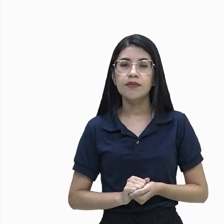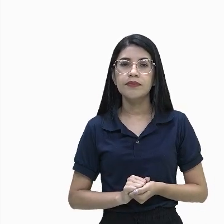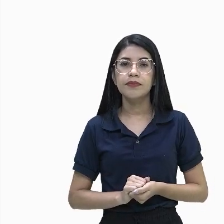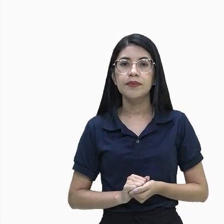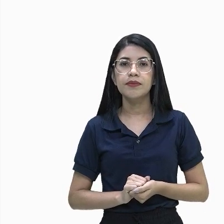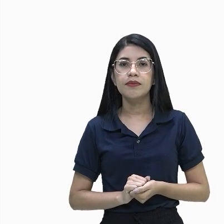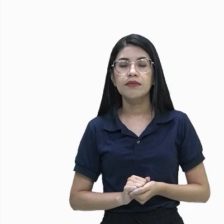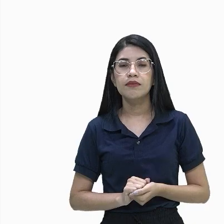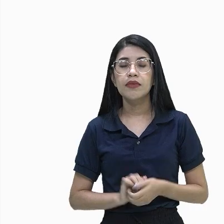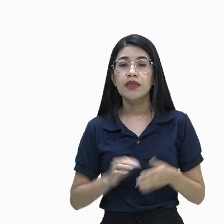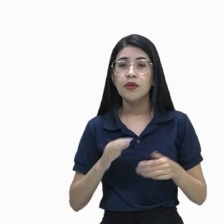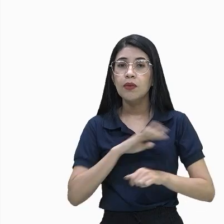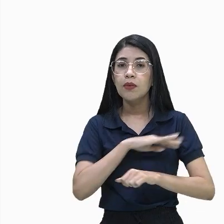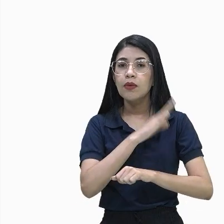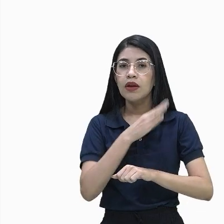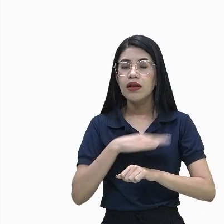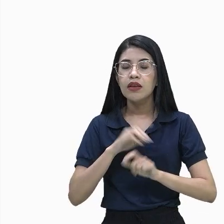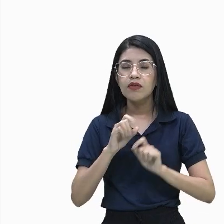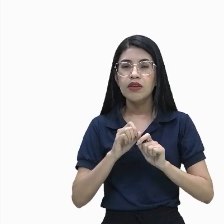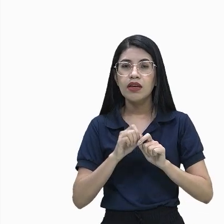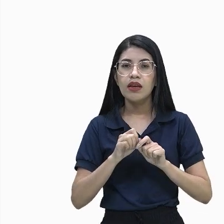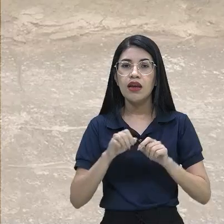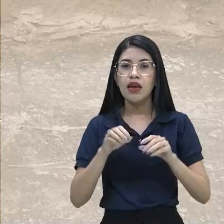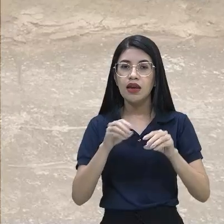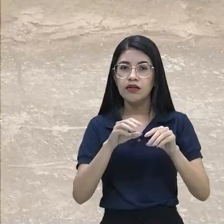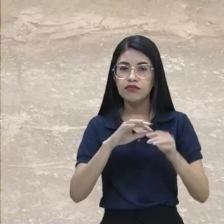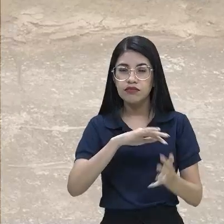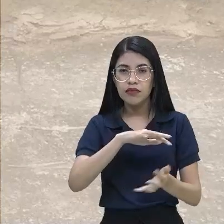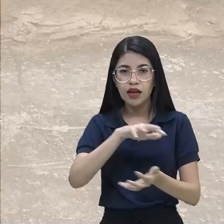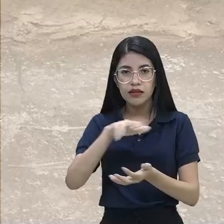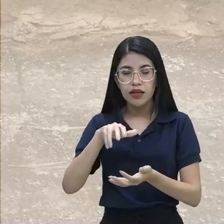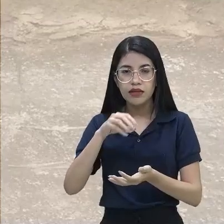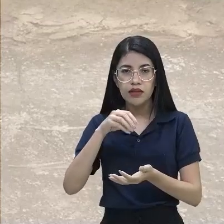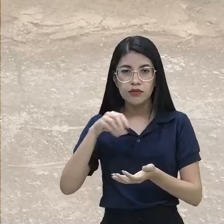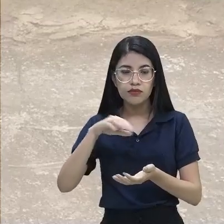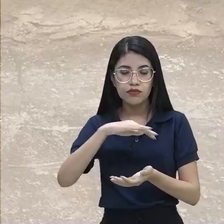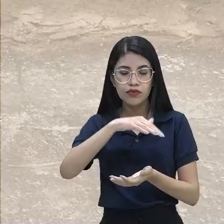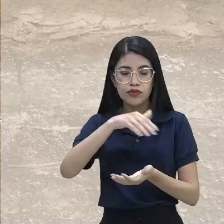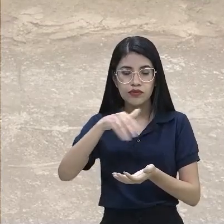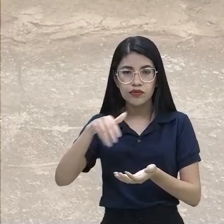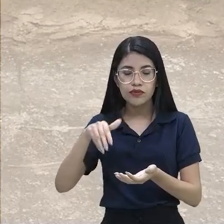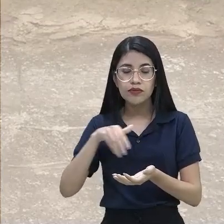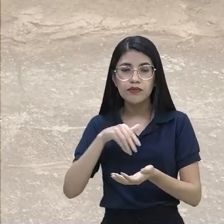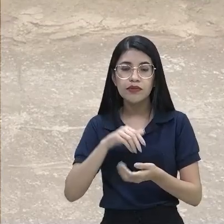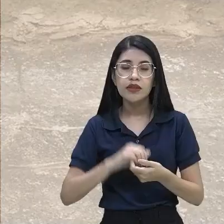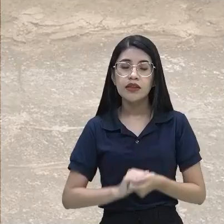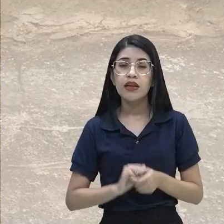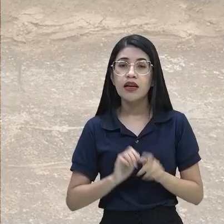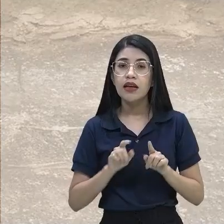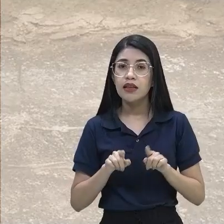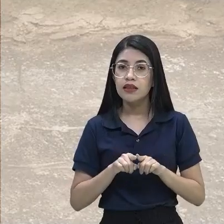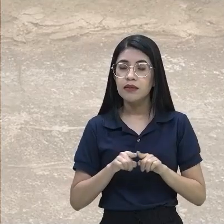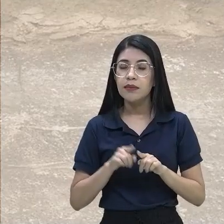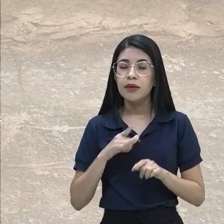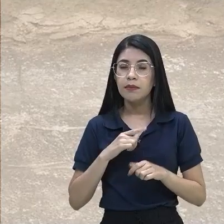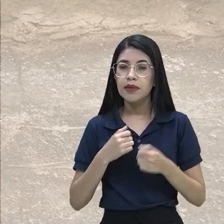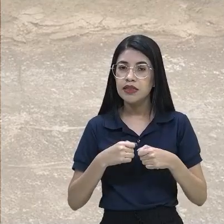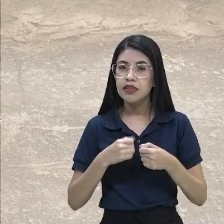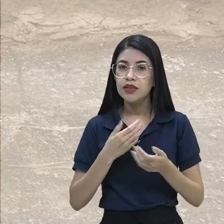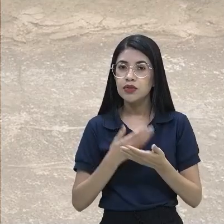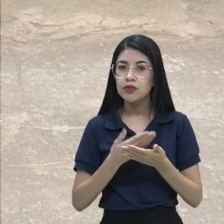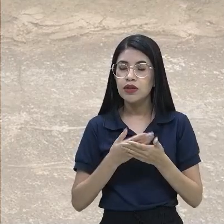é o quê? É a superfície terrestre, né? Então, a gente também tem que estudar sobre